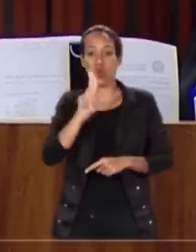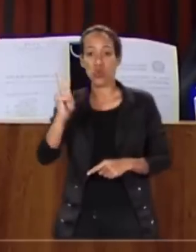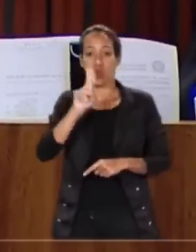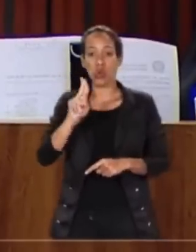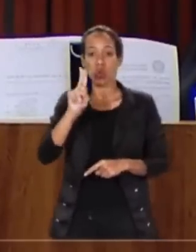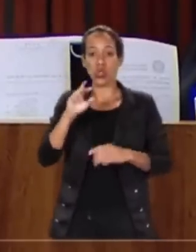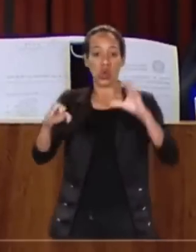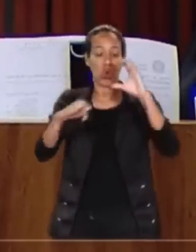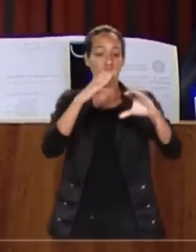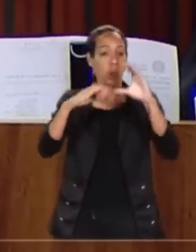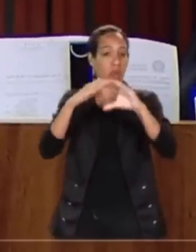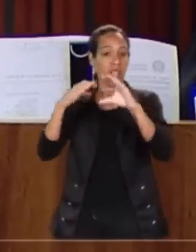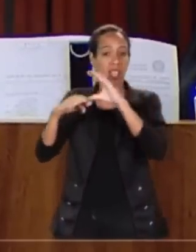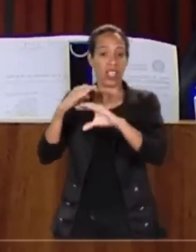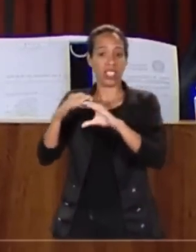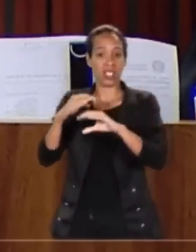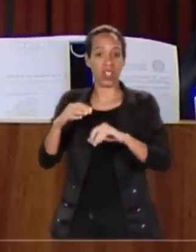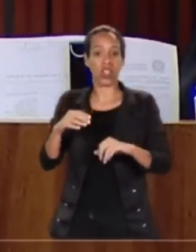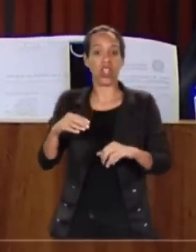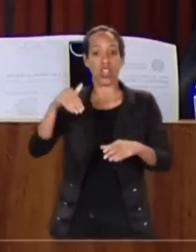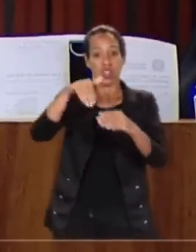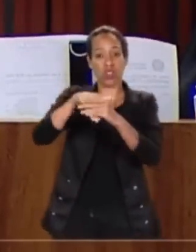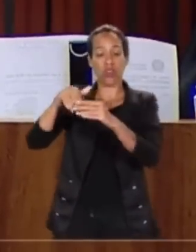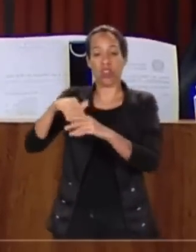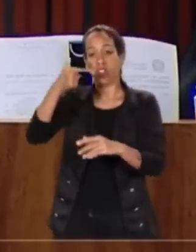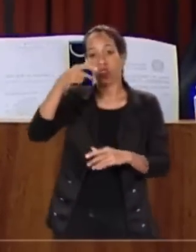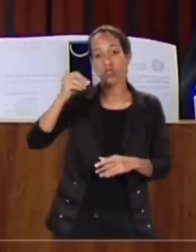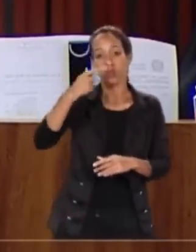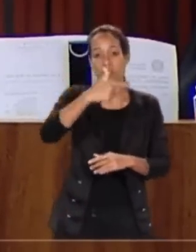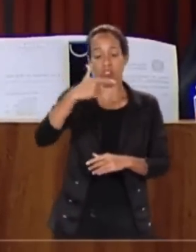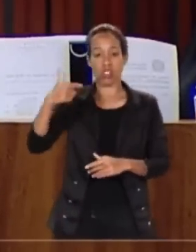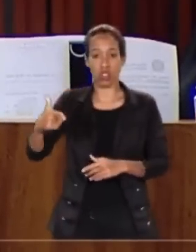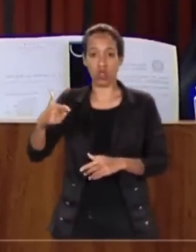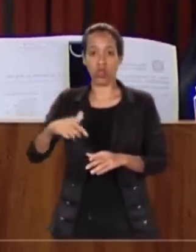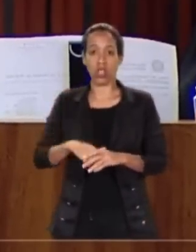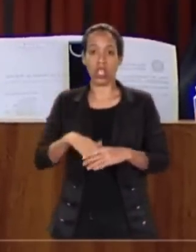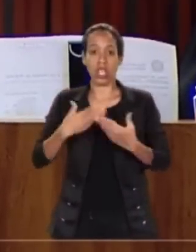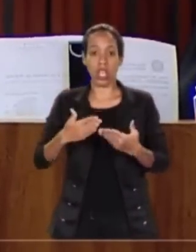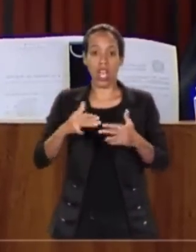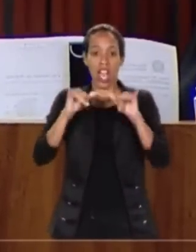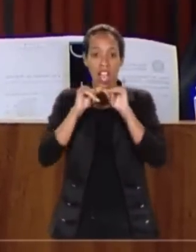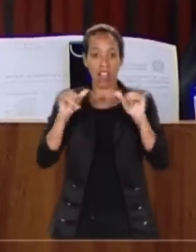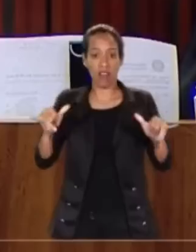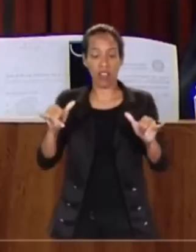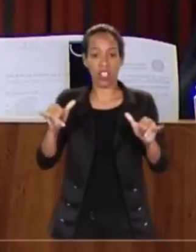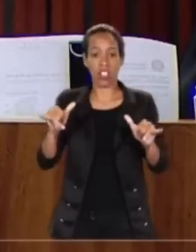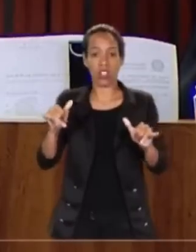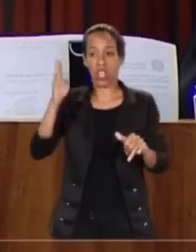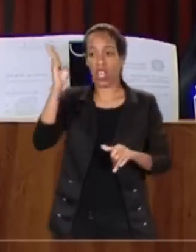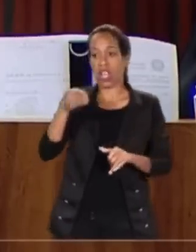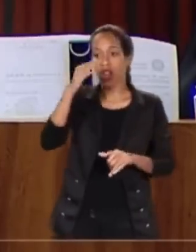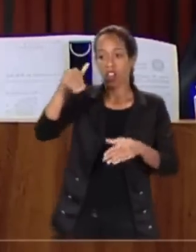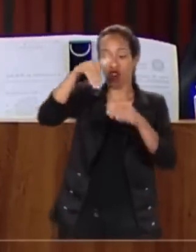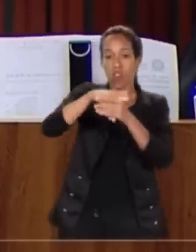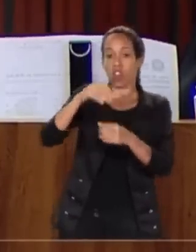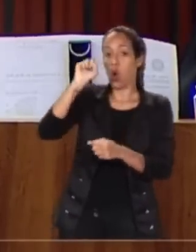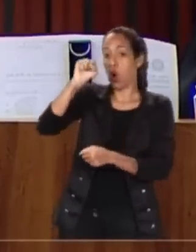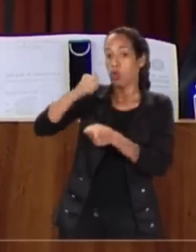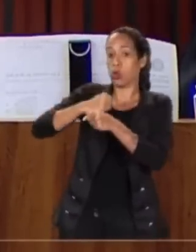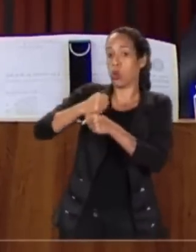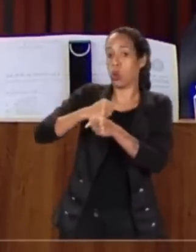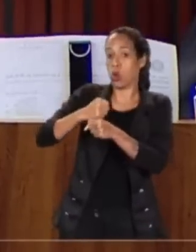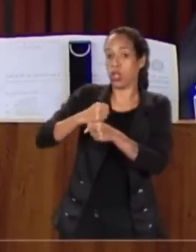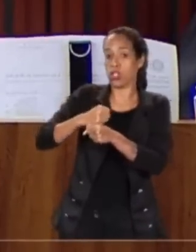indevido de meios de comunicação nas eleições de 2022 e declarar sua inelegibilidade por 8 anos